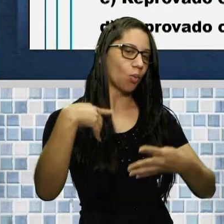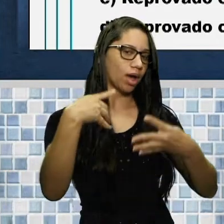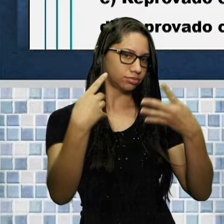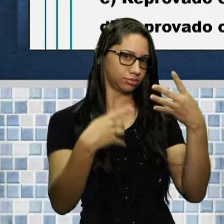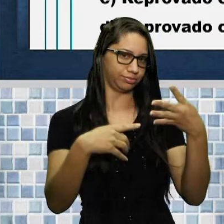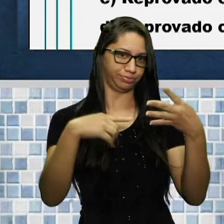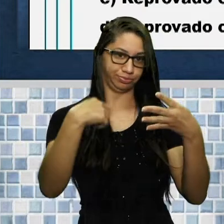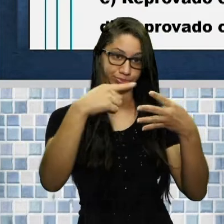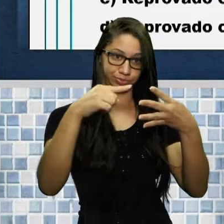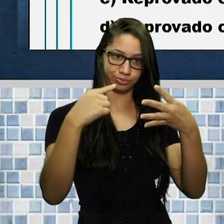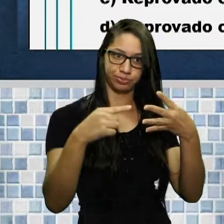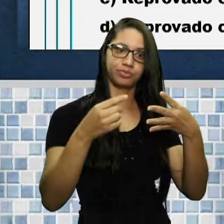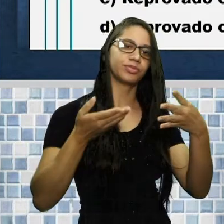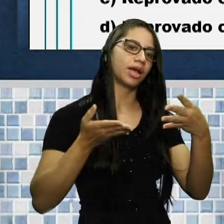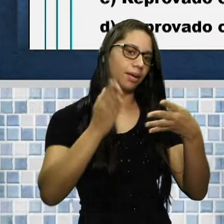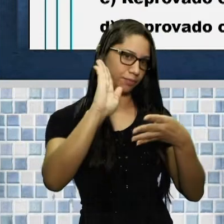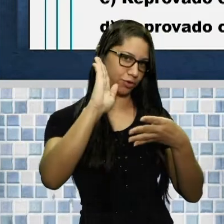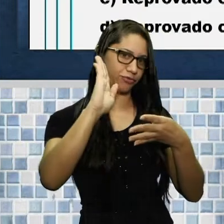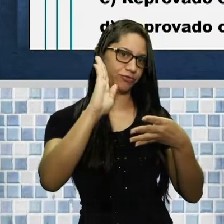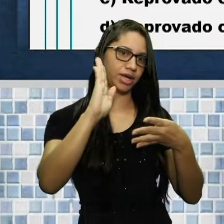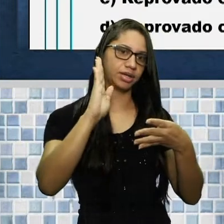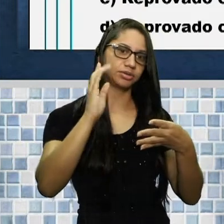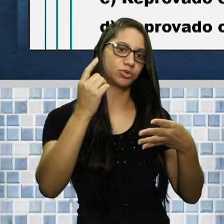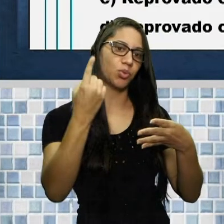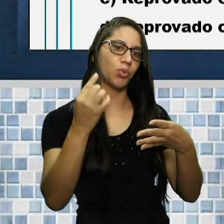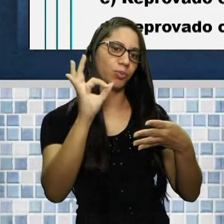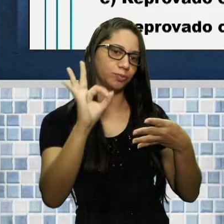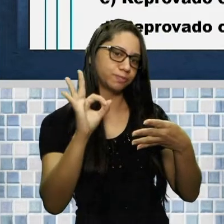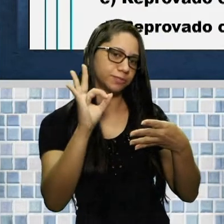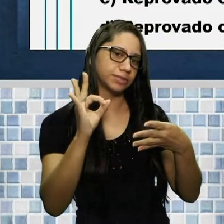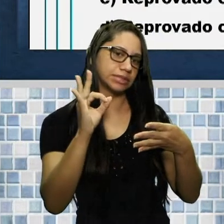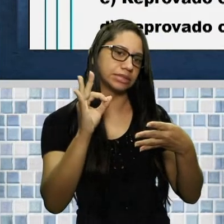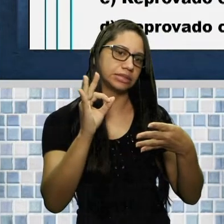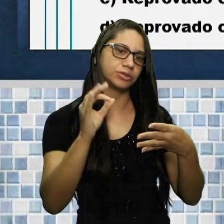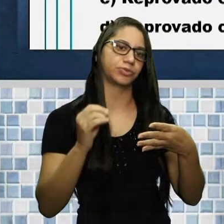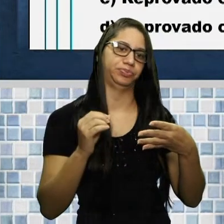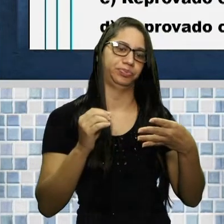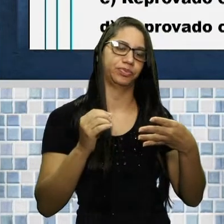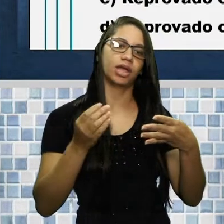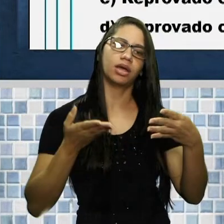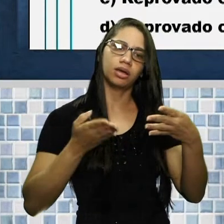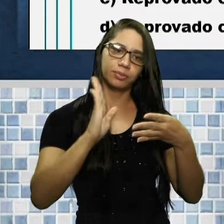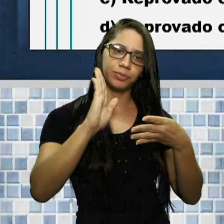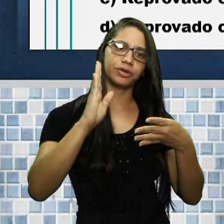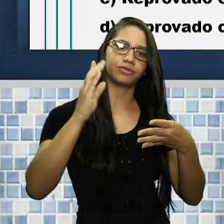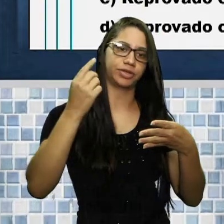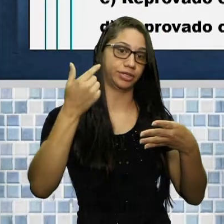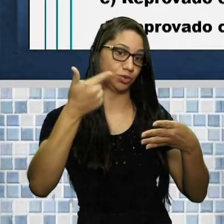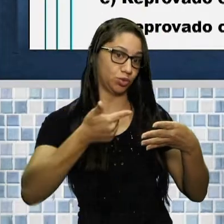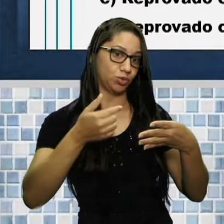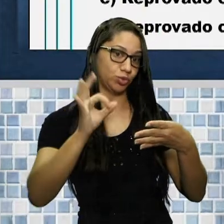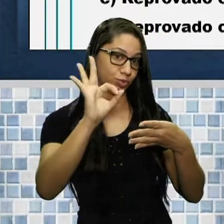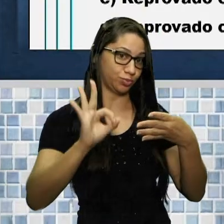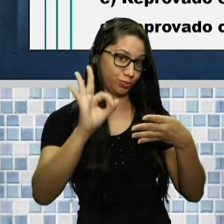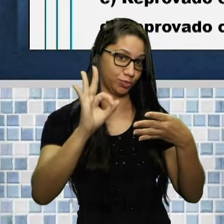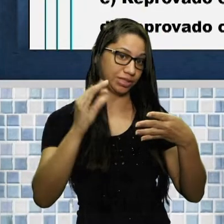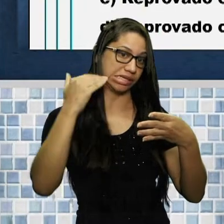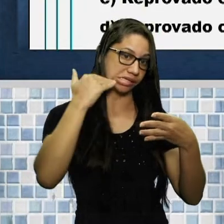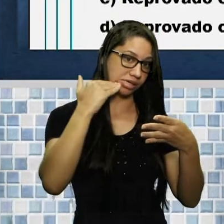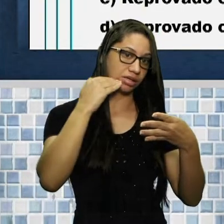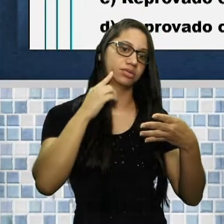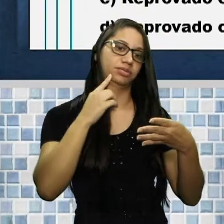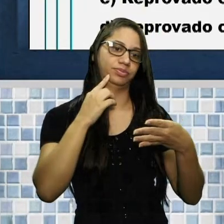a primeira, aprovado com 1% de peças com defeito. B, aprovado com 2% de peças com